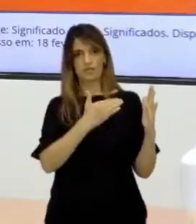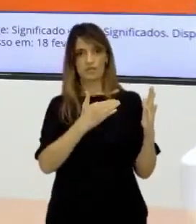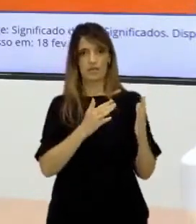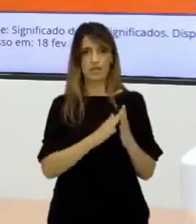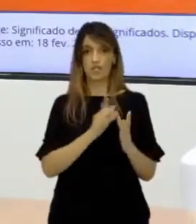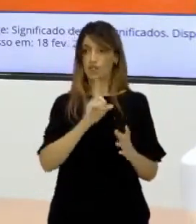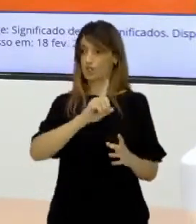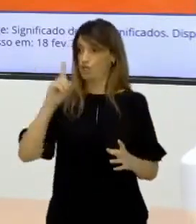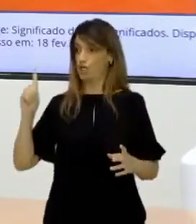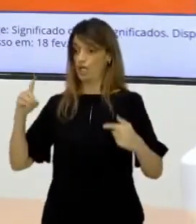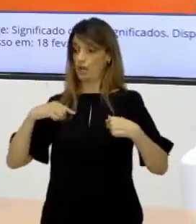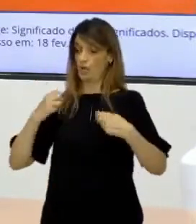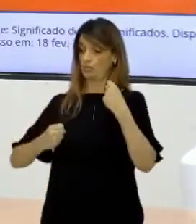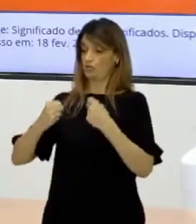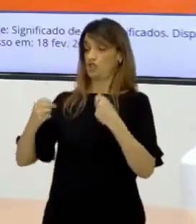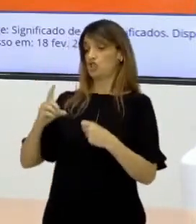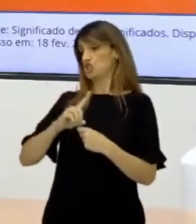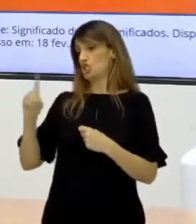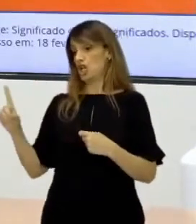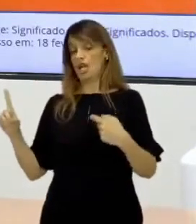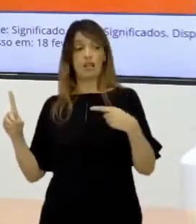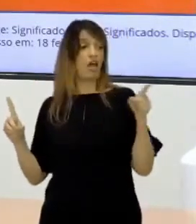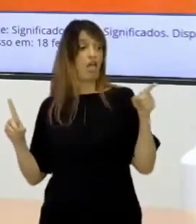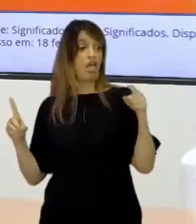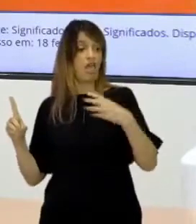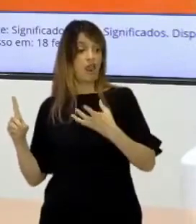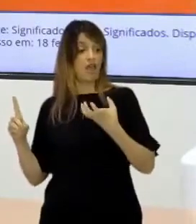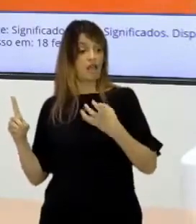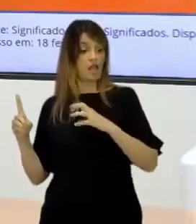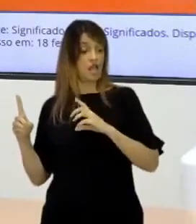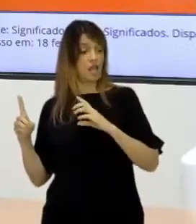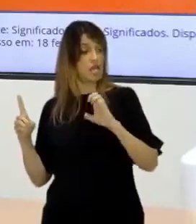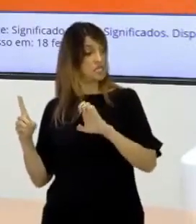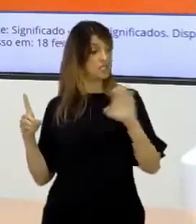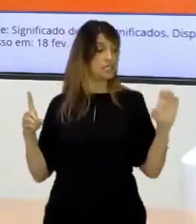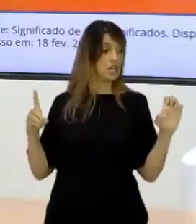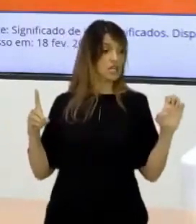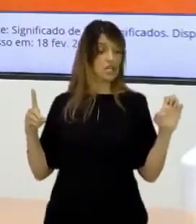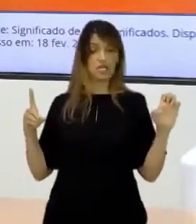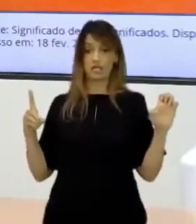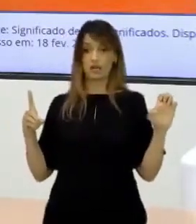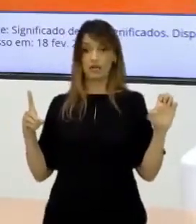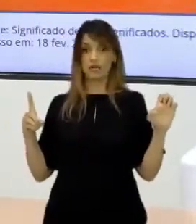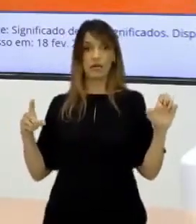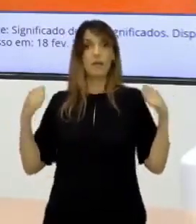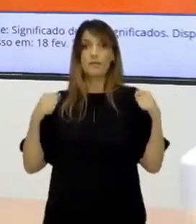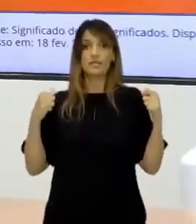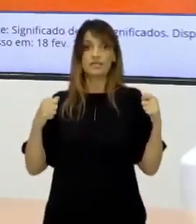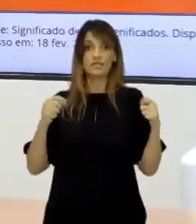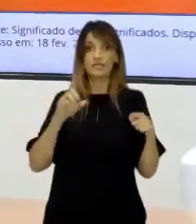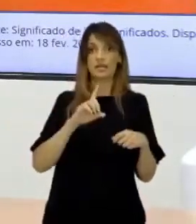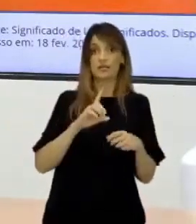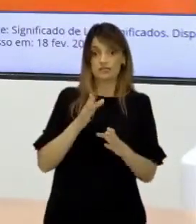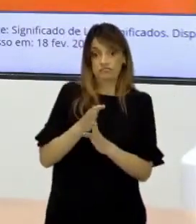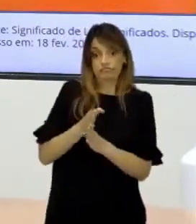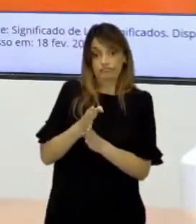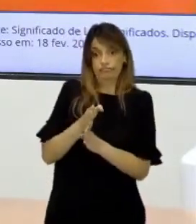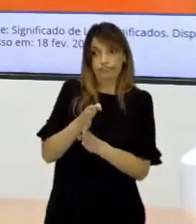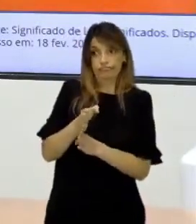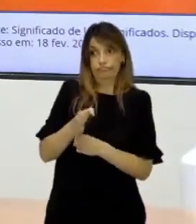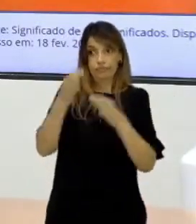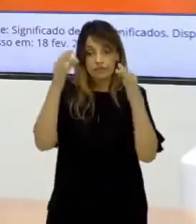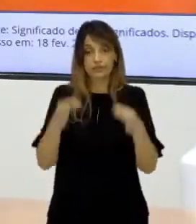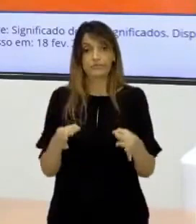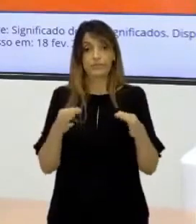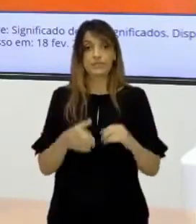Fabiana quer a esquerda. E aí, quem vai, quem vem, quem passa? Então, existem. As regras existem para organizar, né? Às vezes